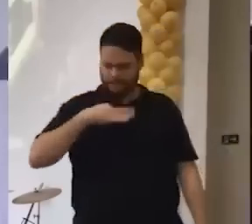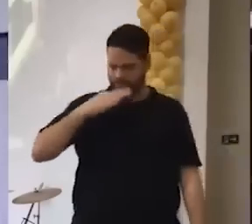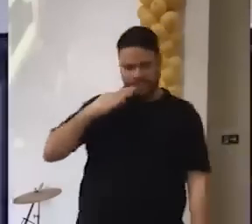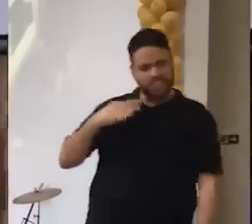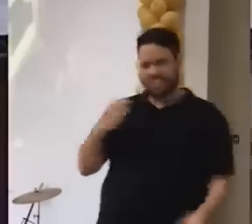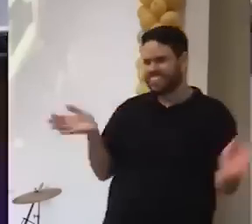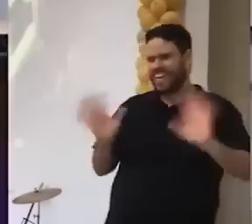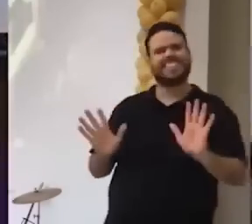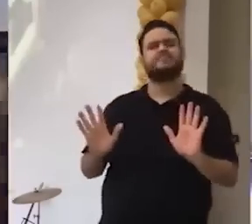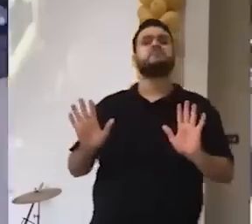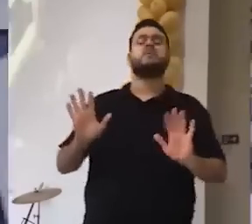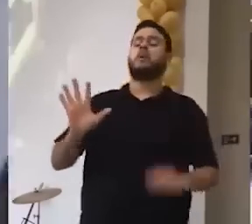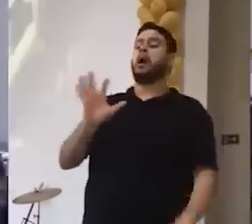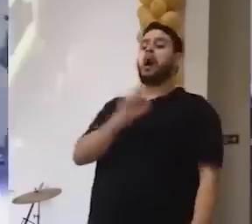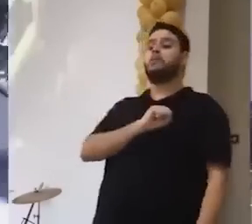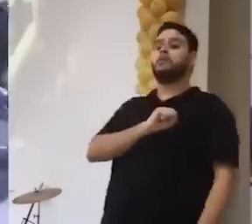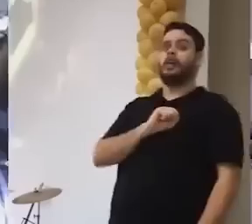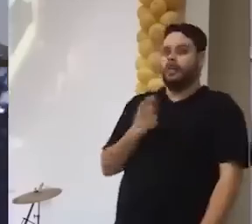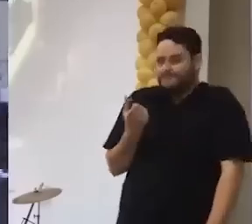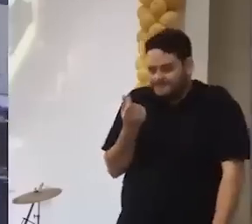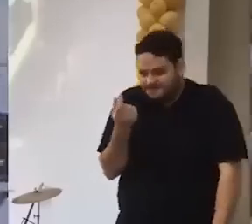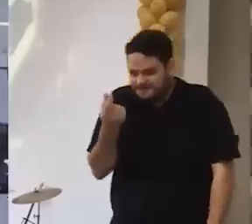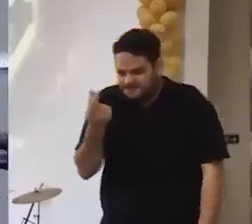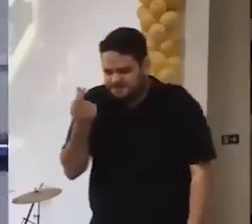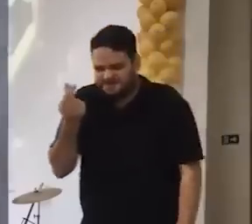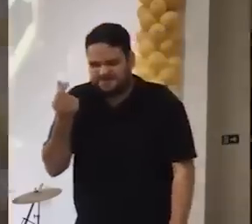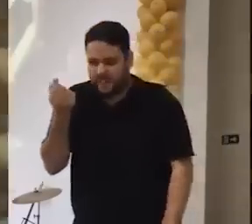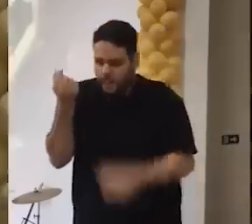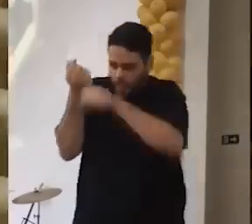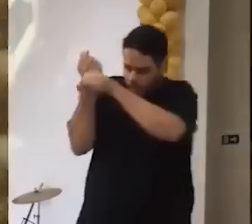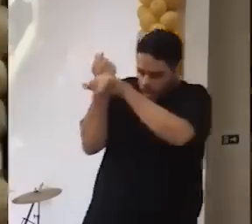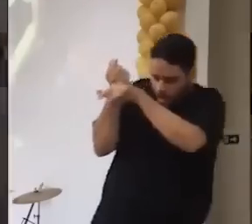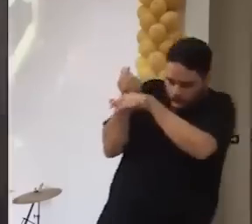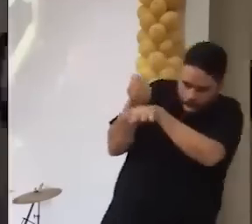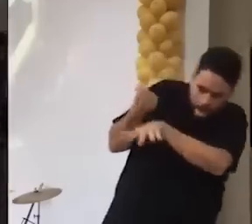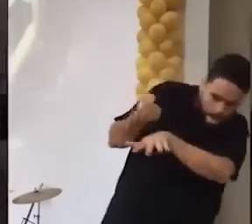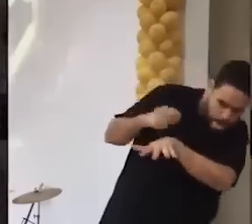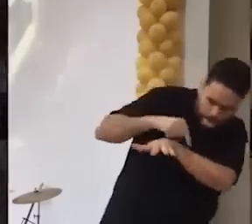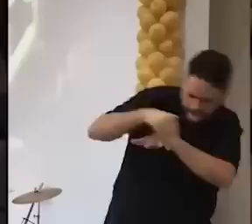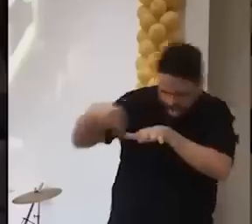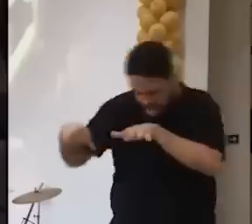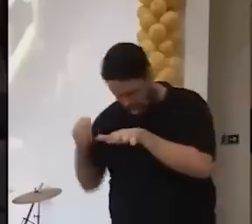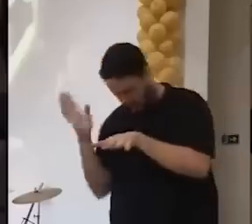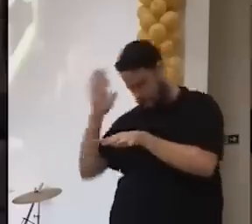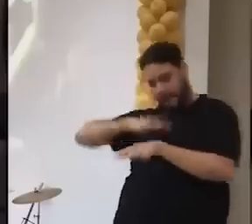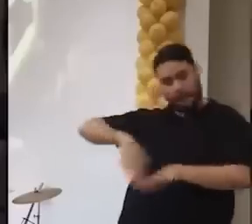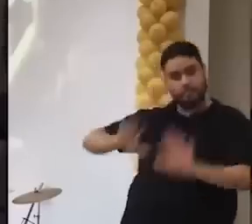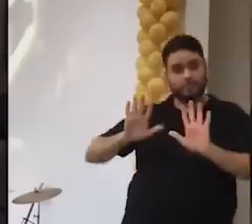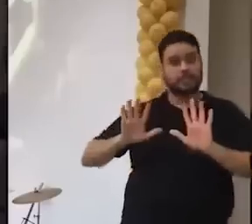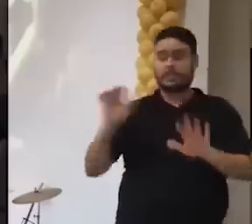é a raiz de todos os males, mas a piedade com contentamento é grande fonte de lucro.